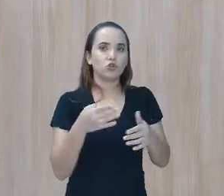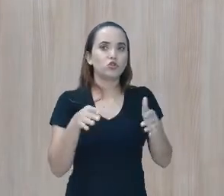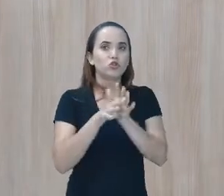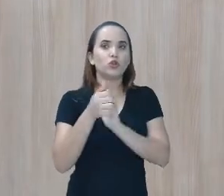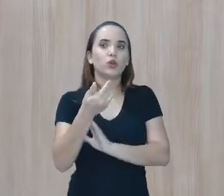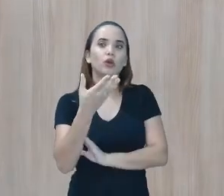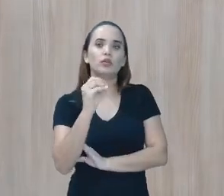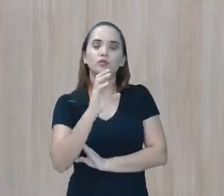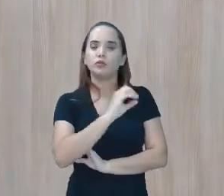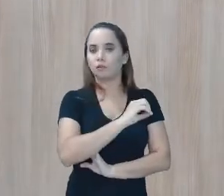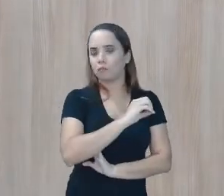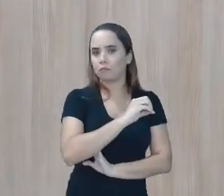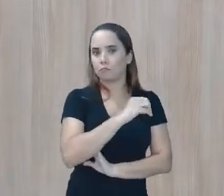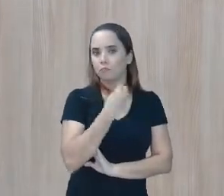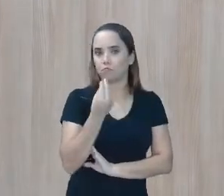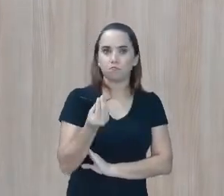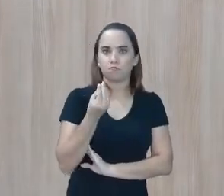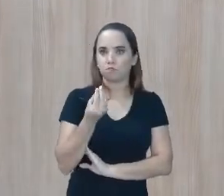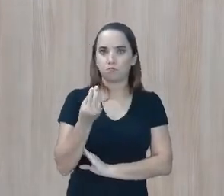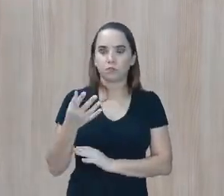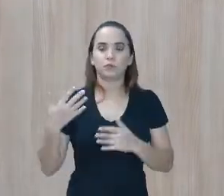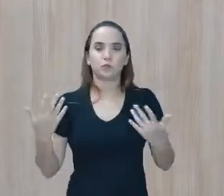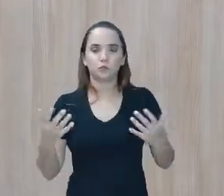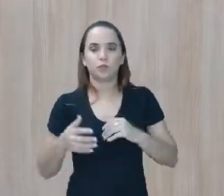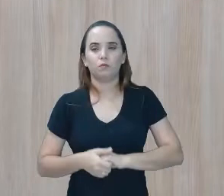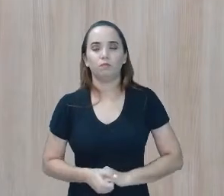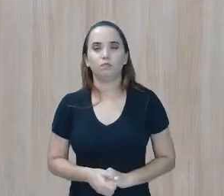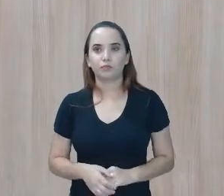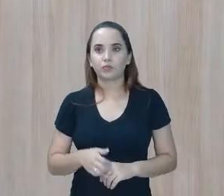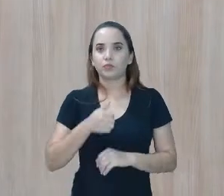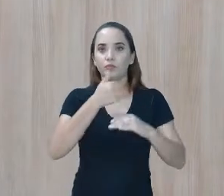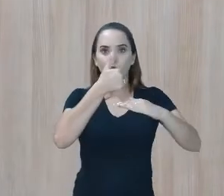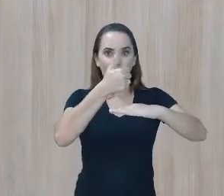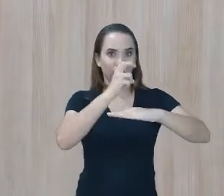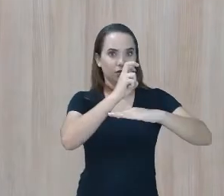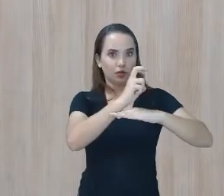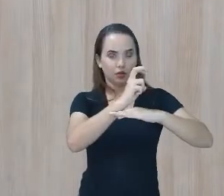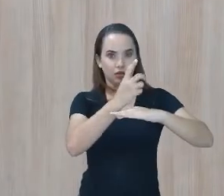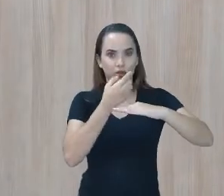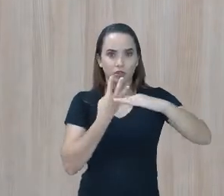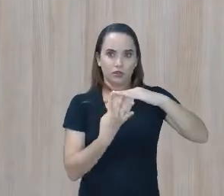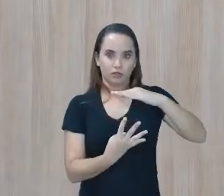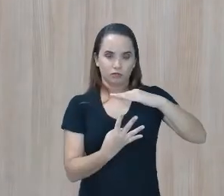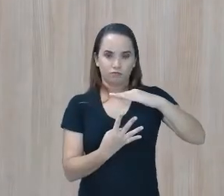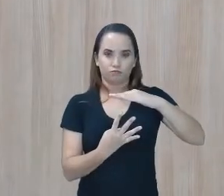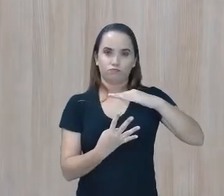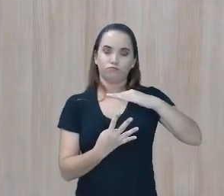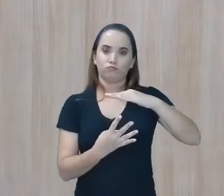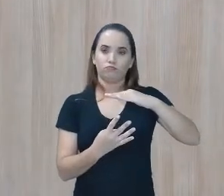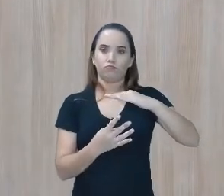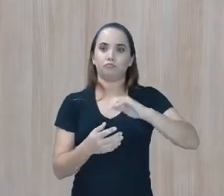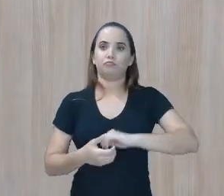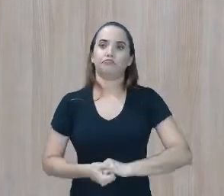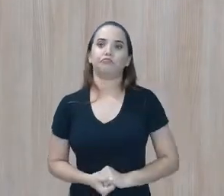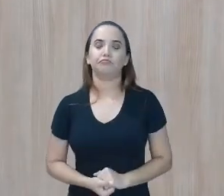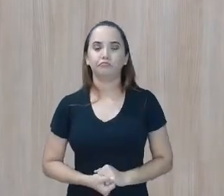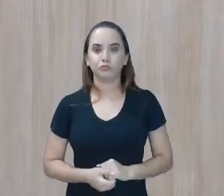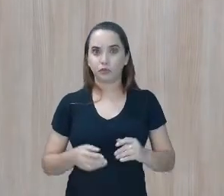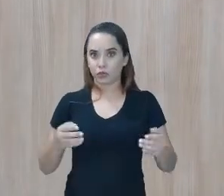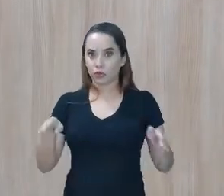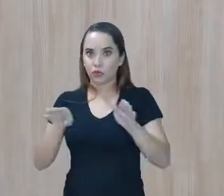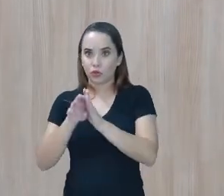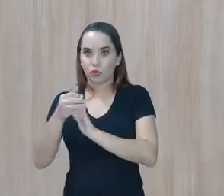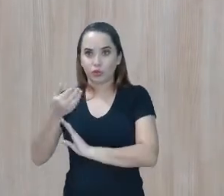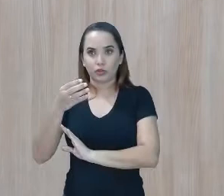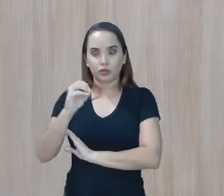caso, eu vou multiplicar aí a fração 15 sobre 4 por um determinado número para dar 100. Nesse caso